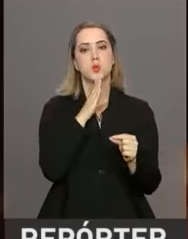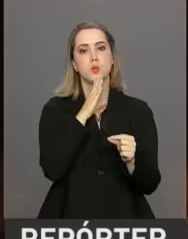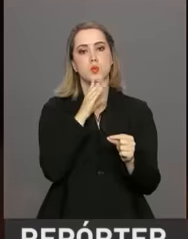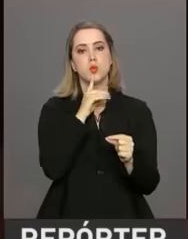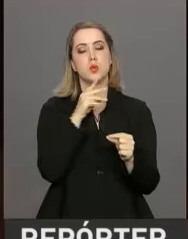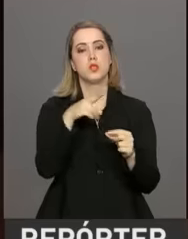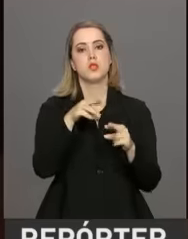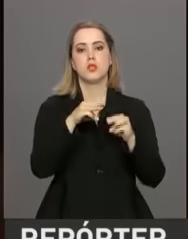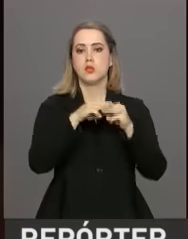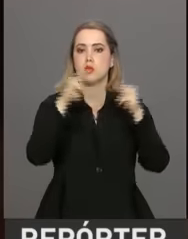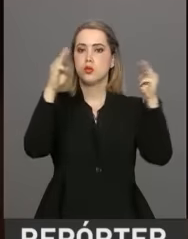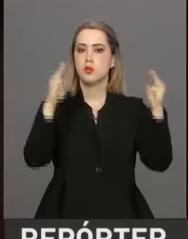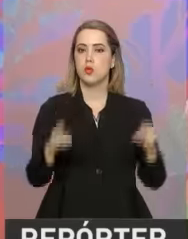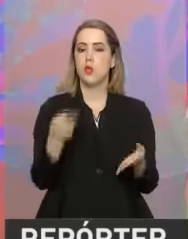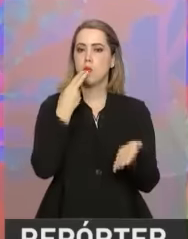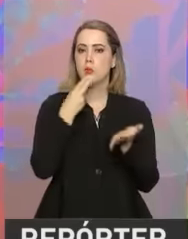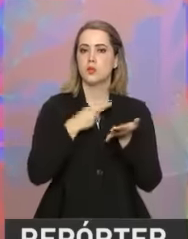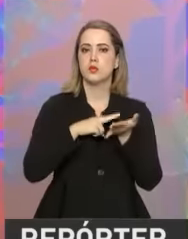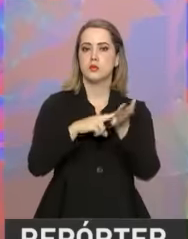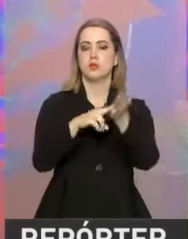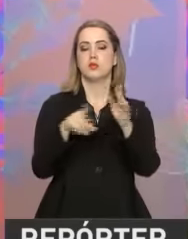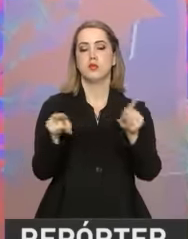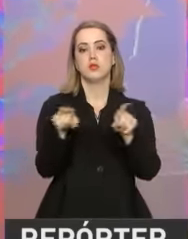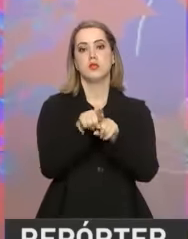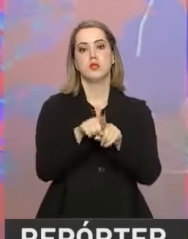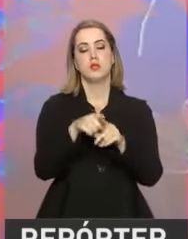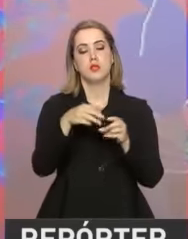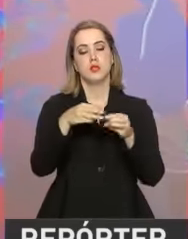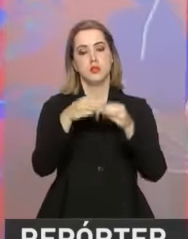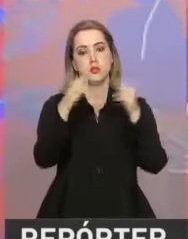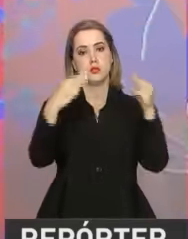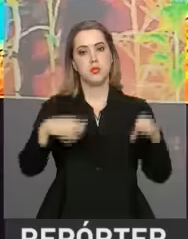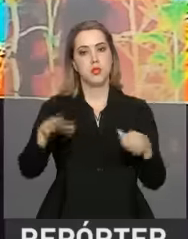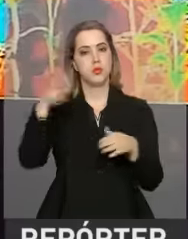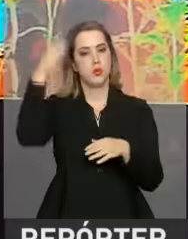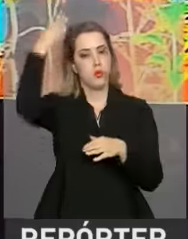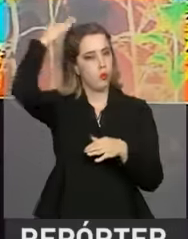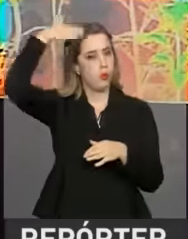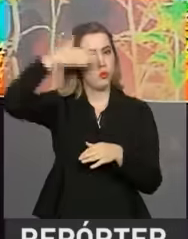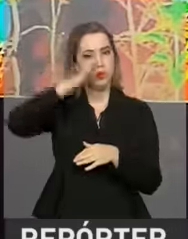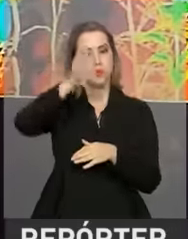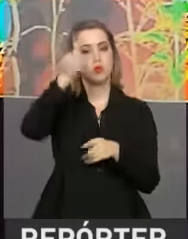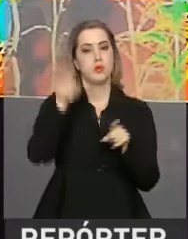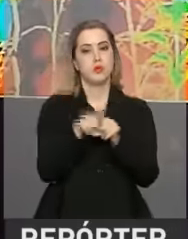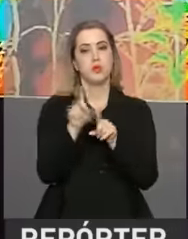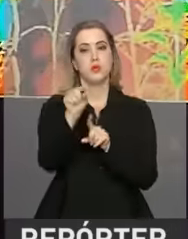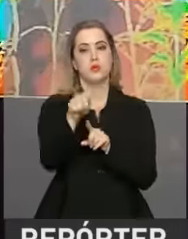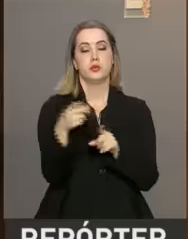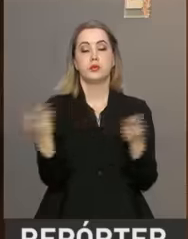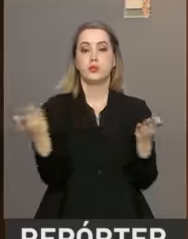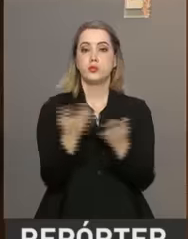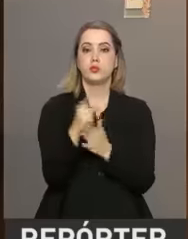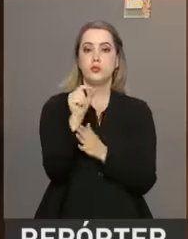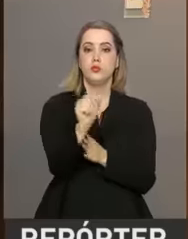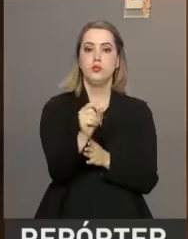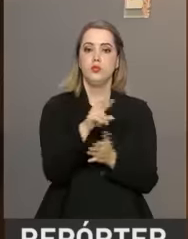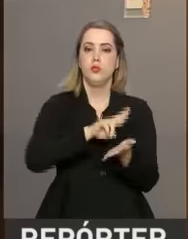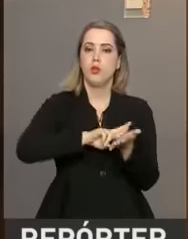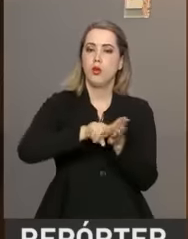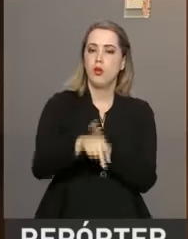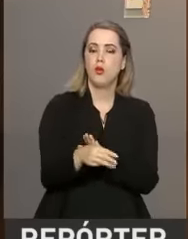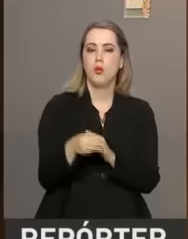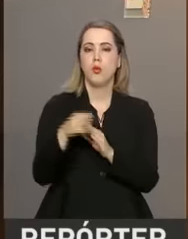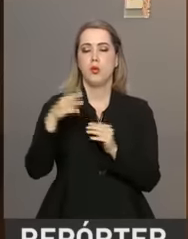dos Correios e também o da República. É a Primavera dos Museus. O tema deste ano é Museus, Memórias